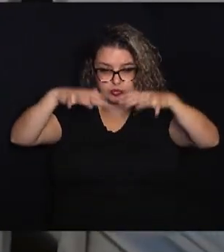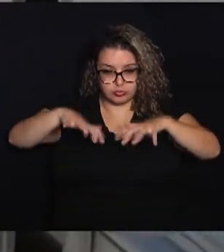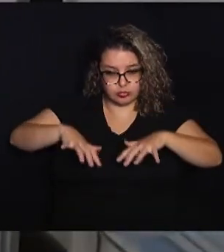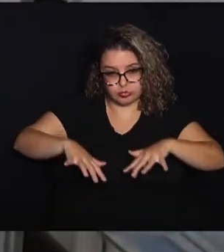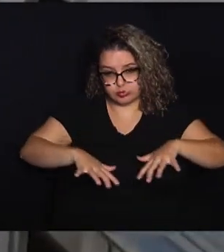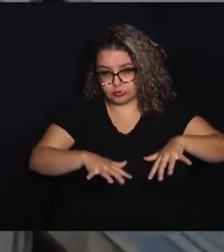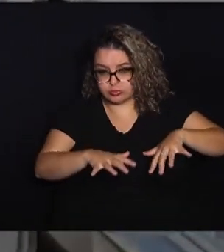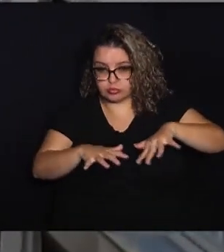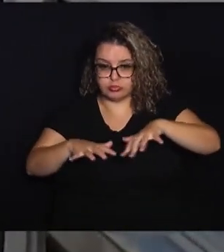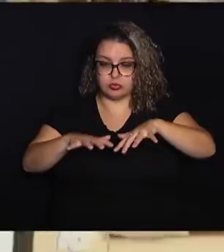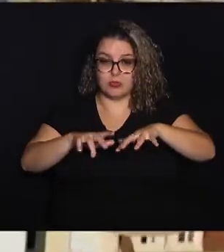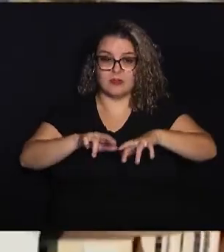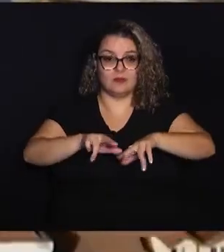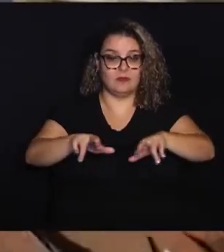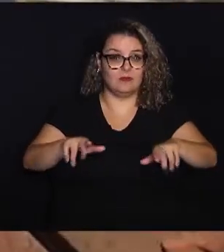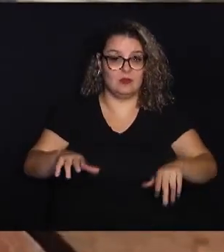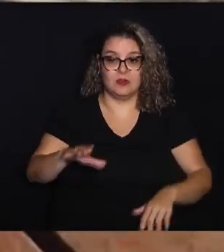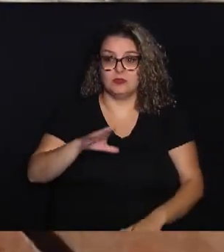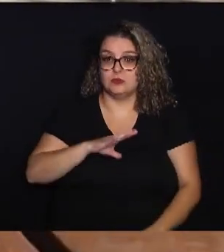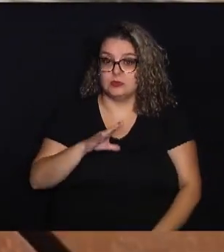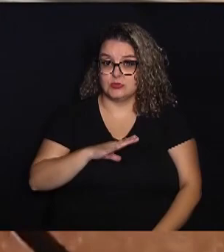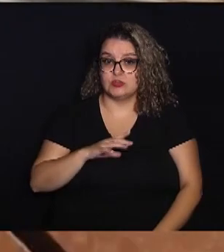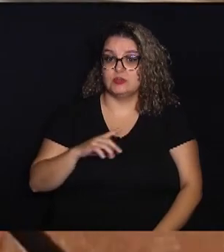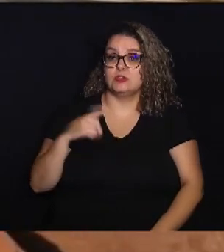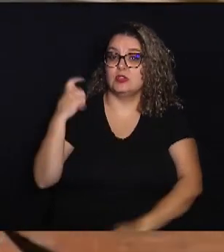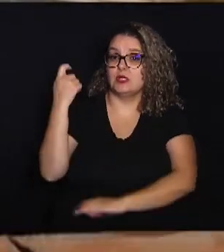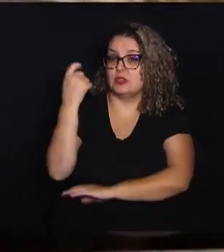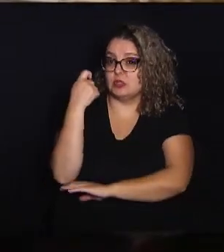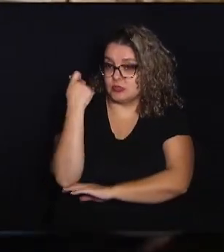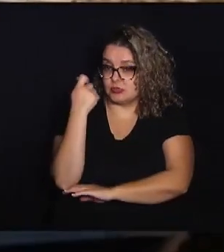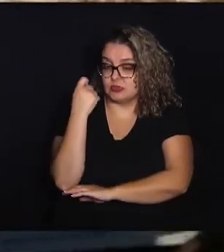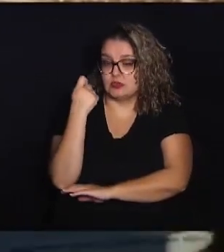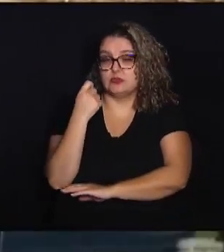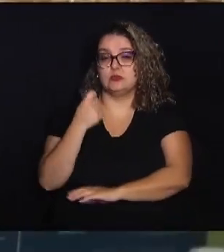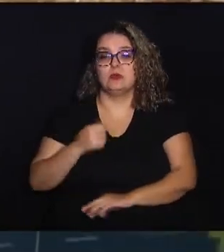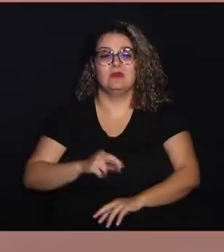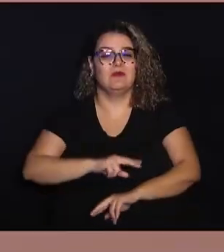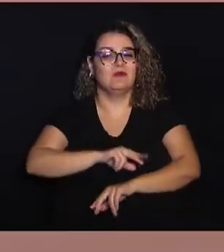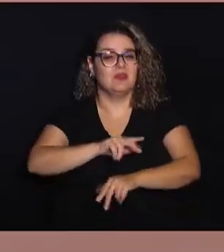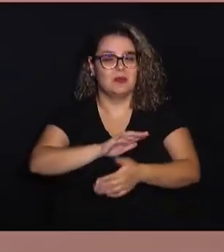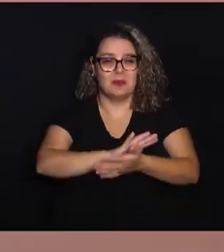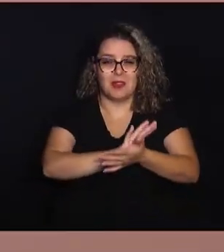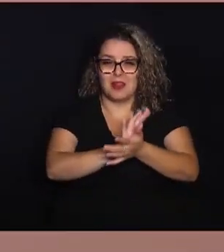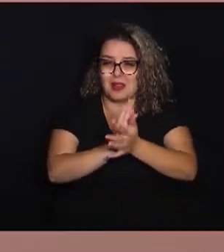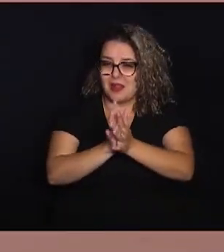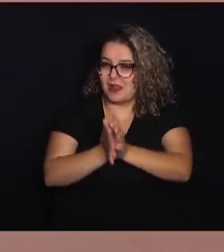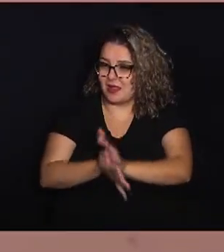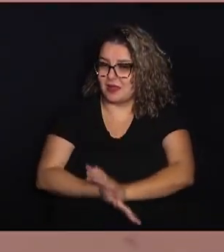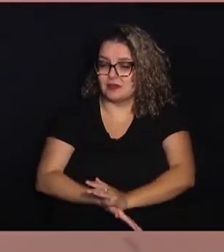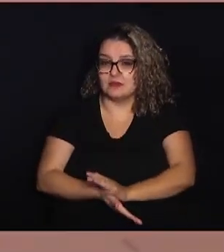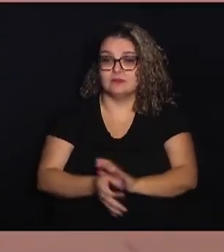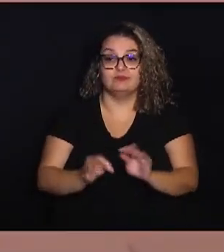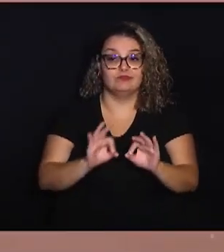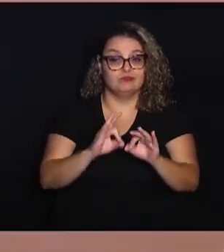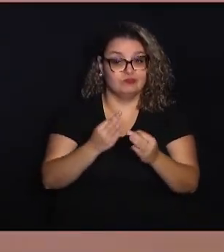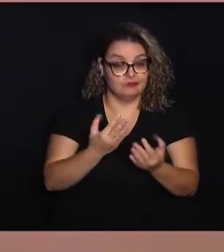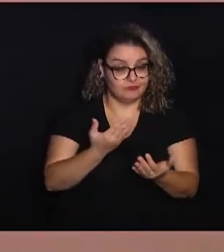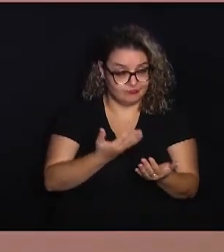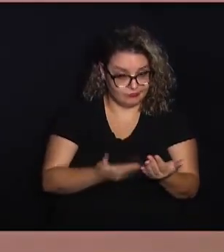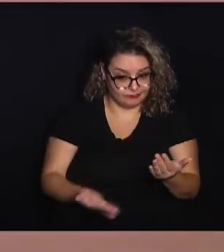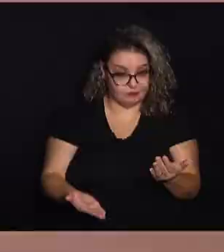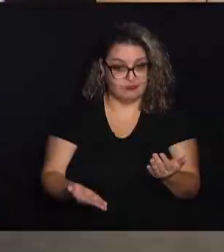que atingiram diversos municípios gaúchos trouxeram uma série de destruições, desabrigando famílias e